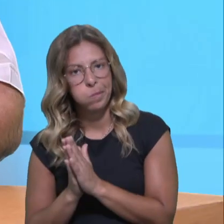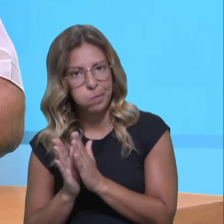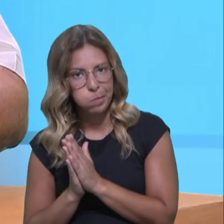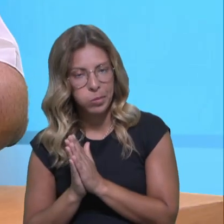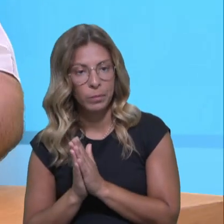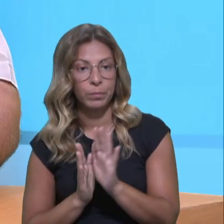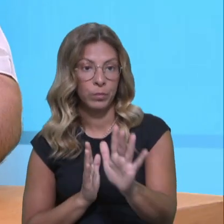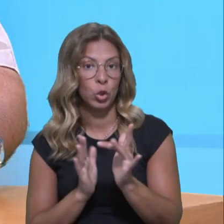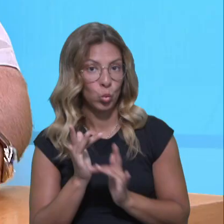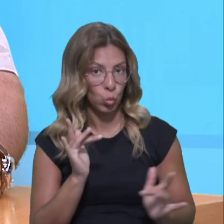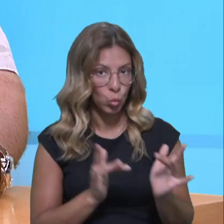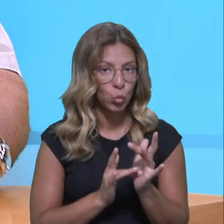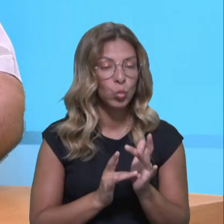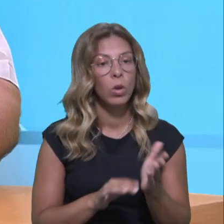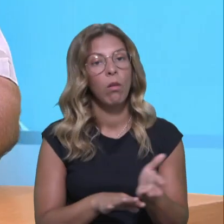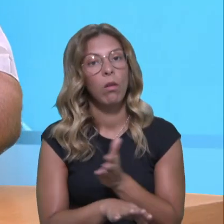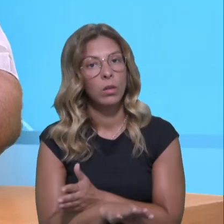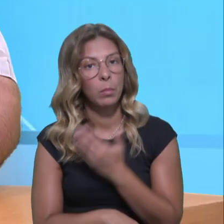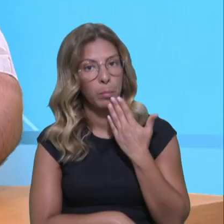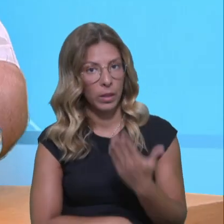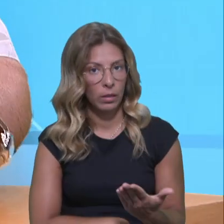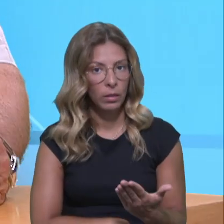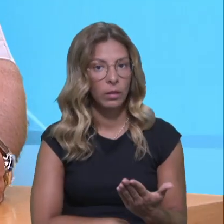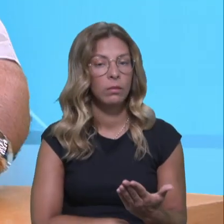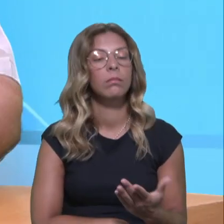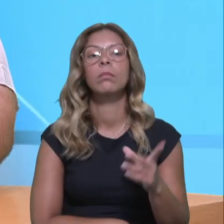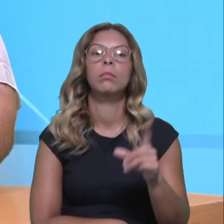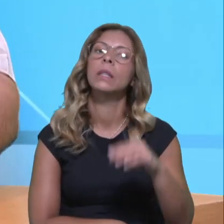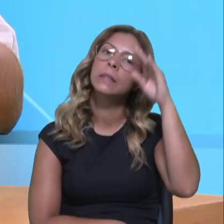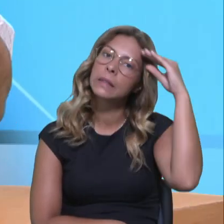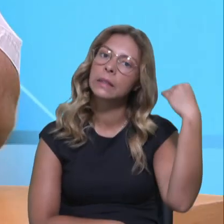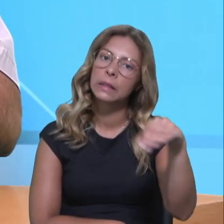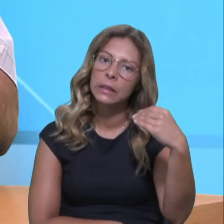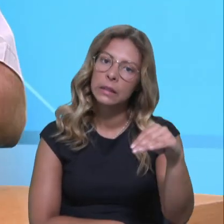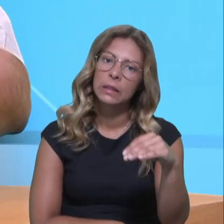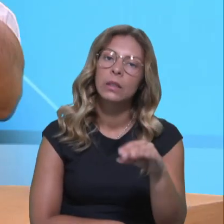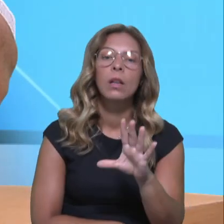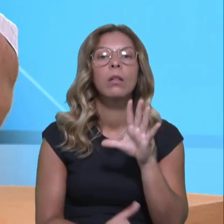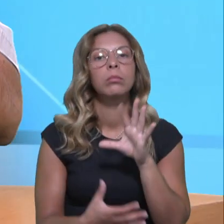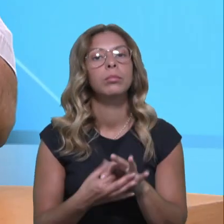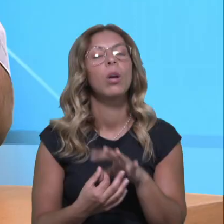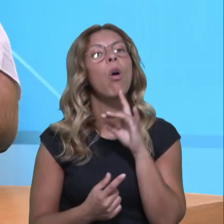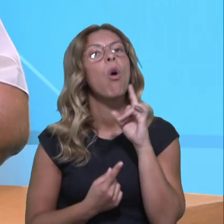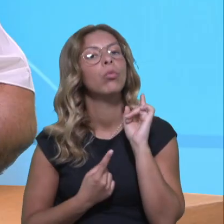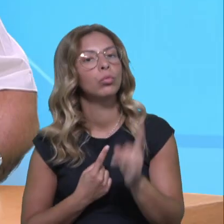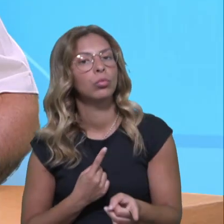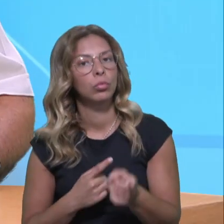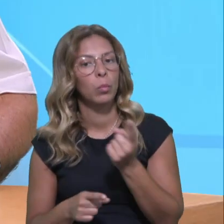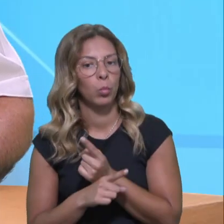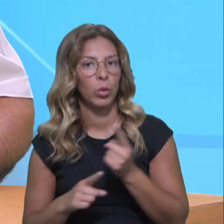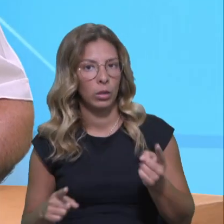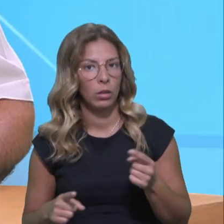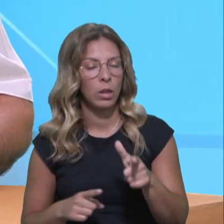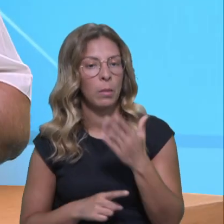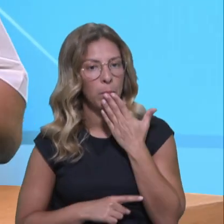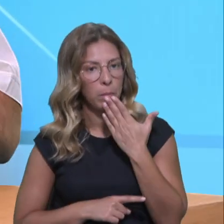Jesus que pede Jesus que ensina os discípulos a rezar. Na sequência de quê? Na sequência de um pedido que é feito